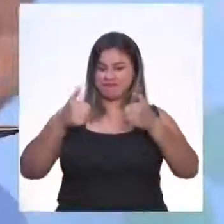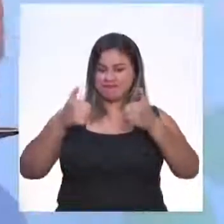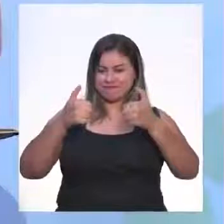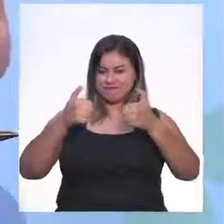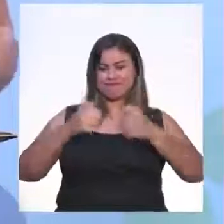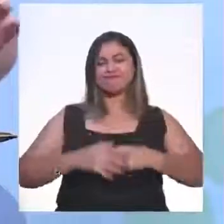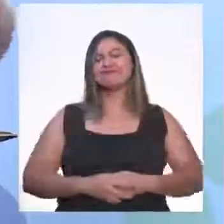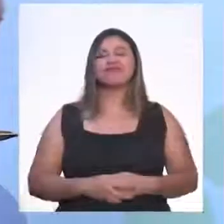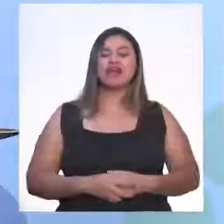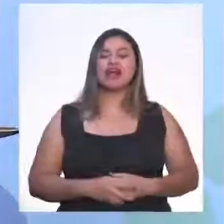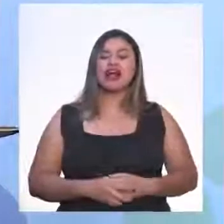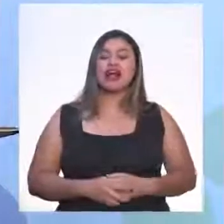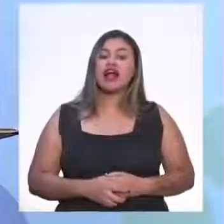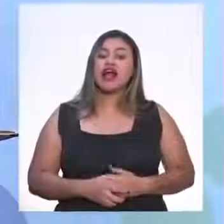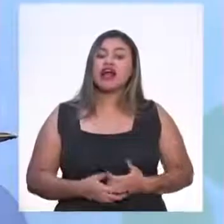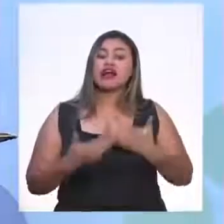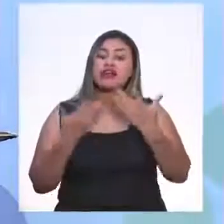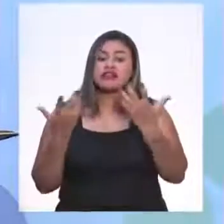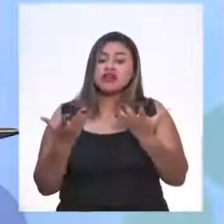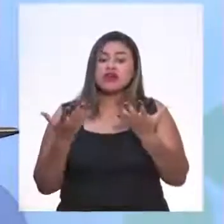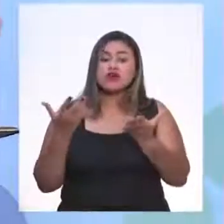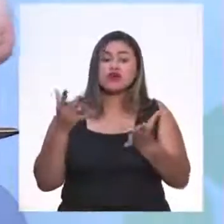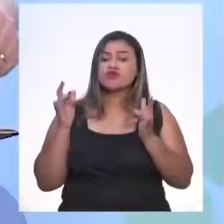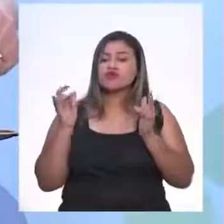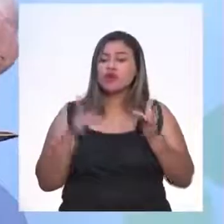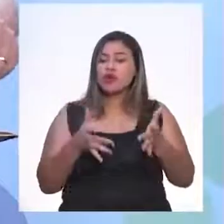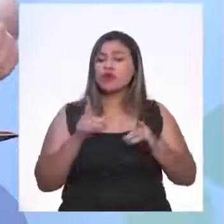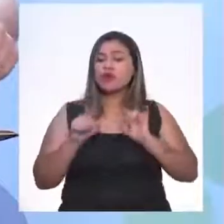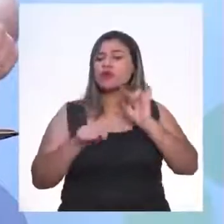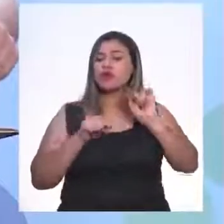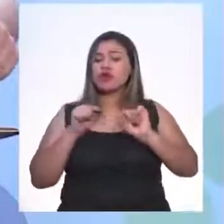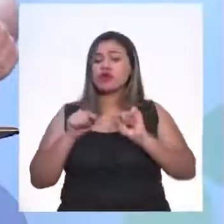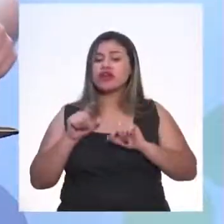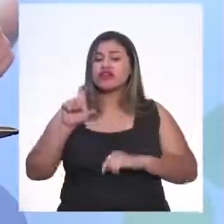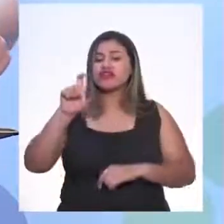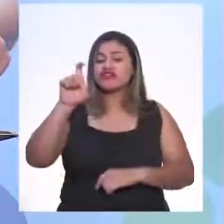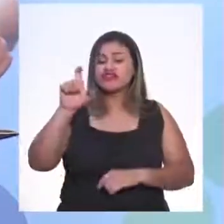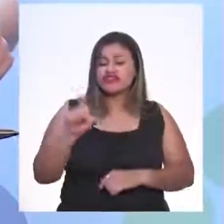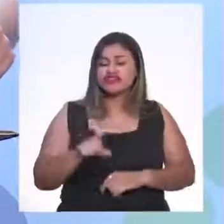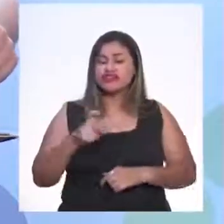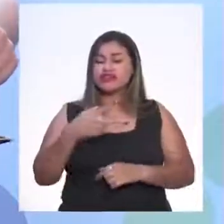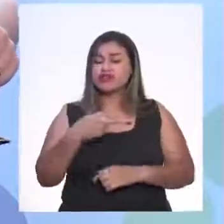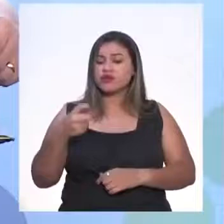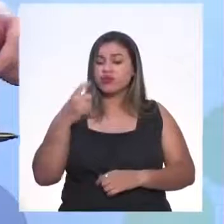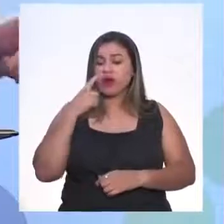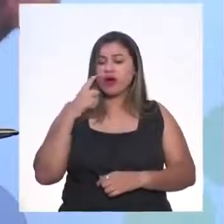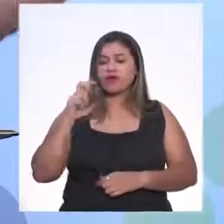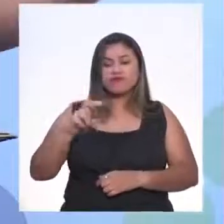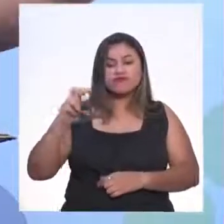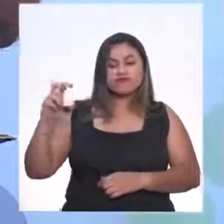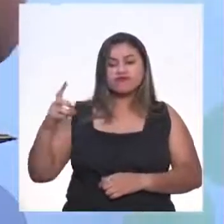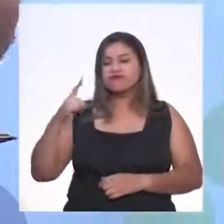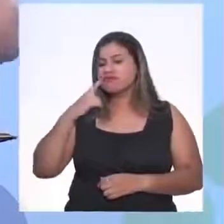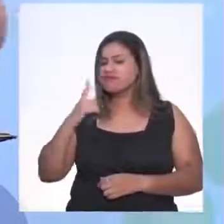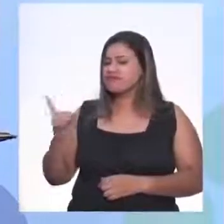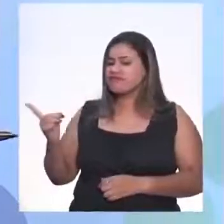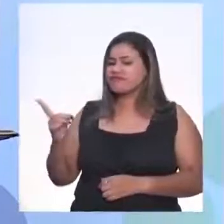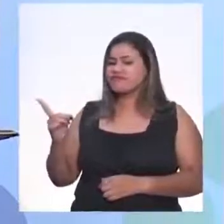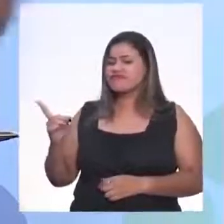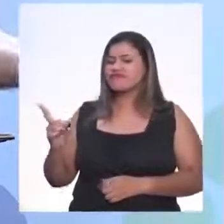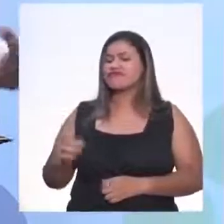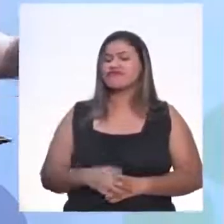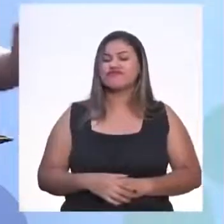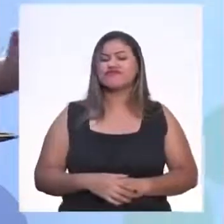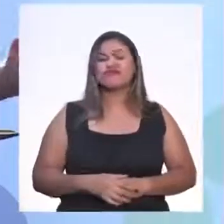Okay. Então eu tirei aqui. O que sobrou? Que X é igual a esses 2 copinhos com 5. Quer dizer que